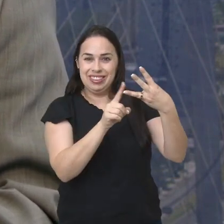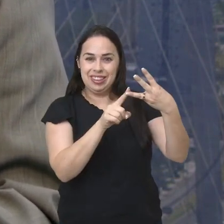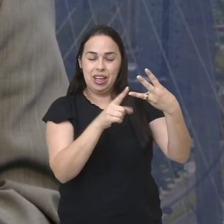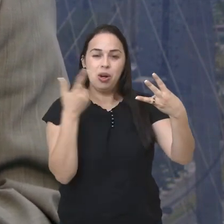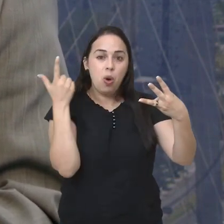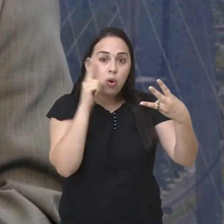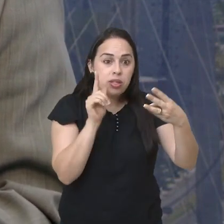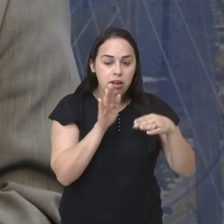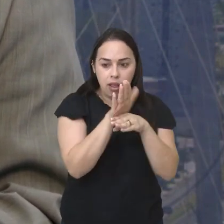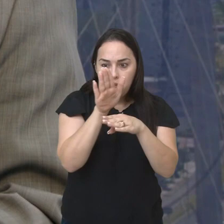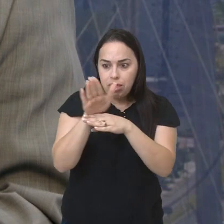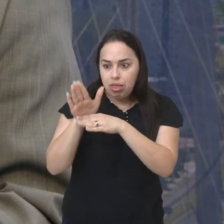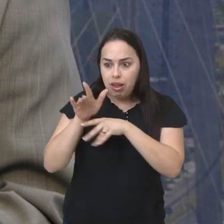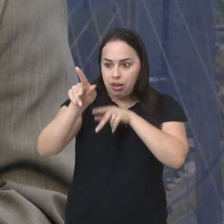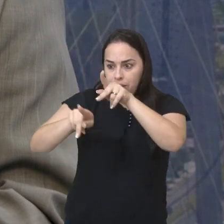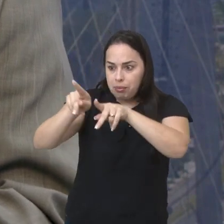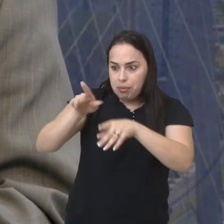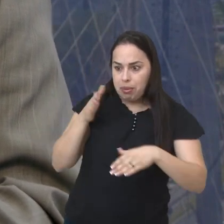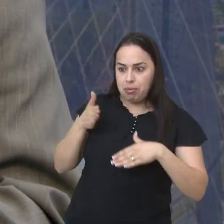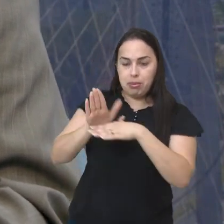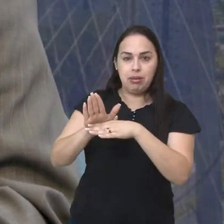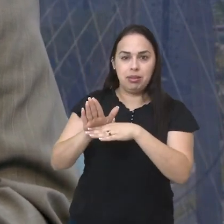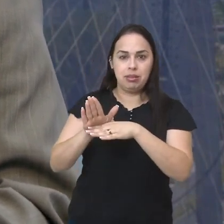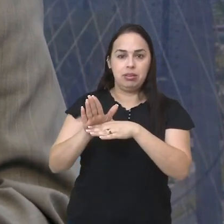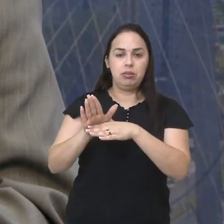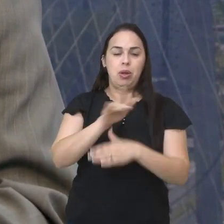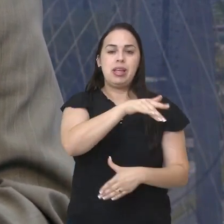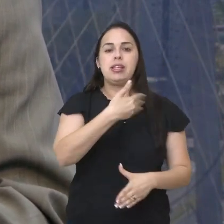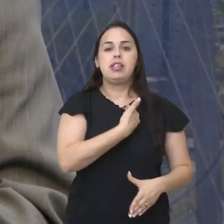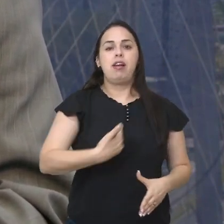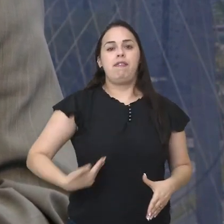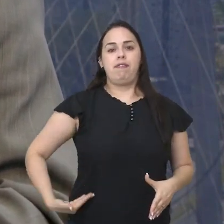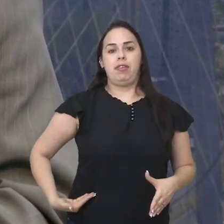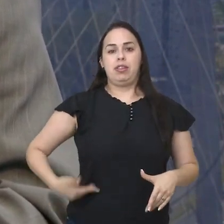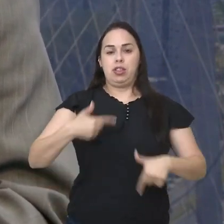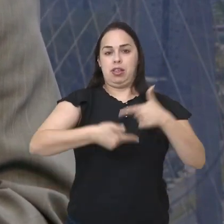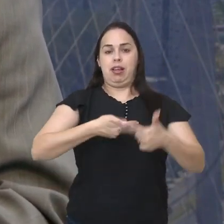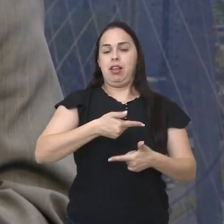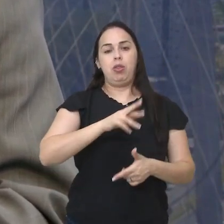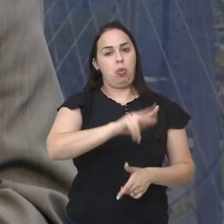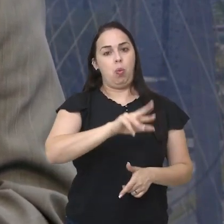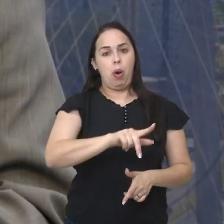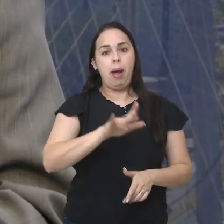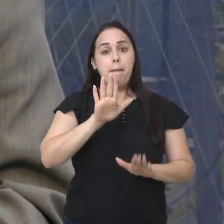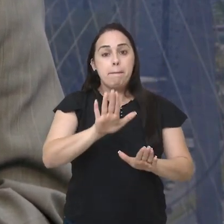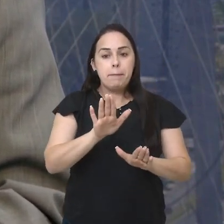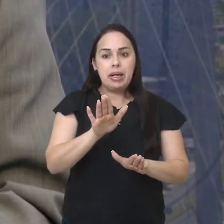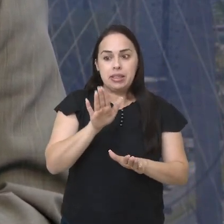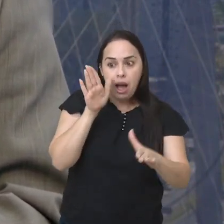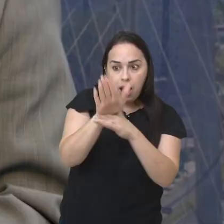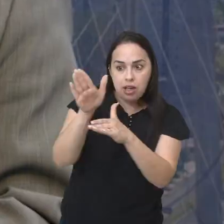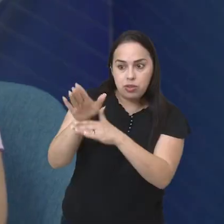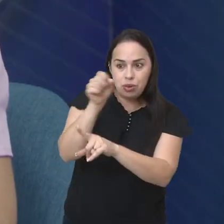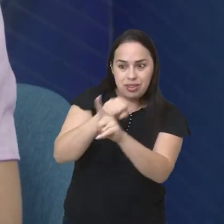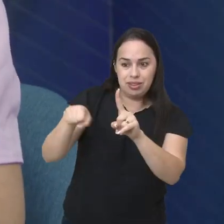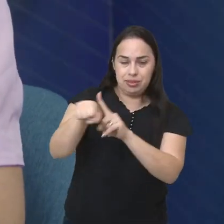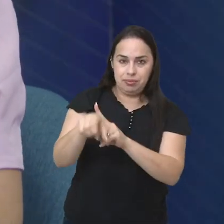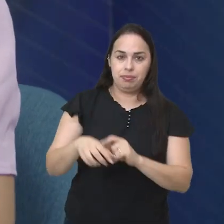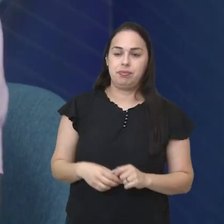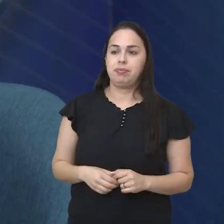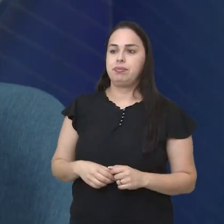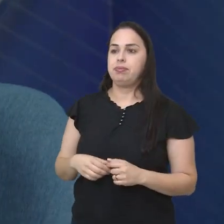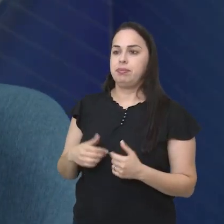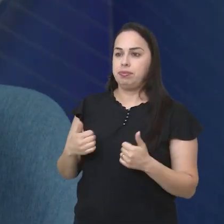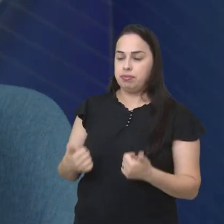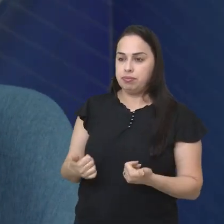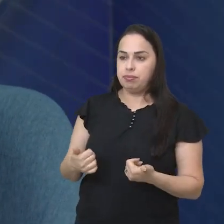e atender aos interesses públicos. Ele não faz serviço público, mas são serviços de interesse público. Patrícia? No caso